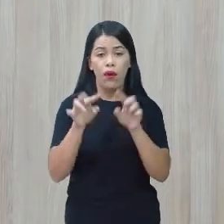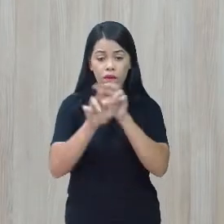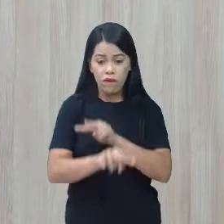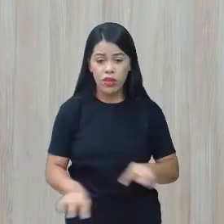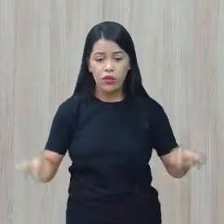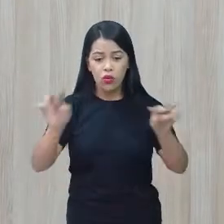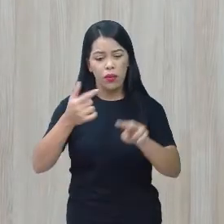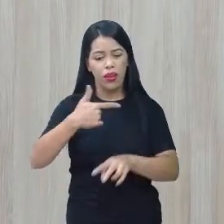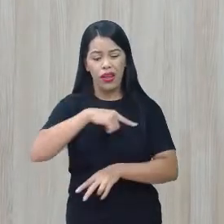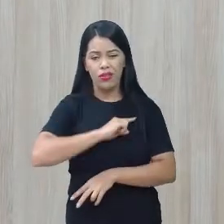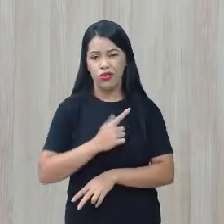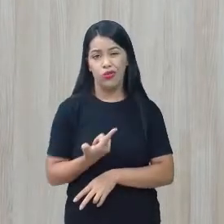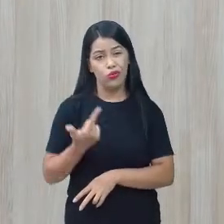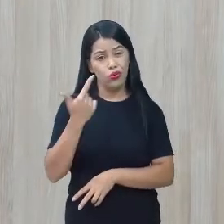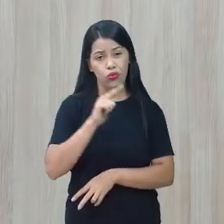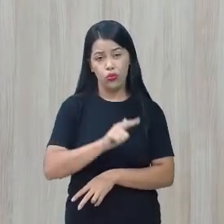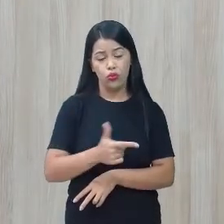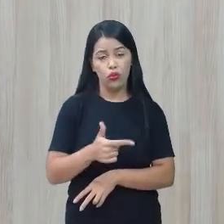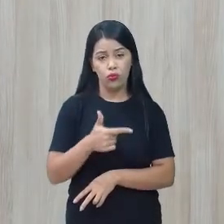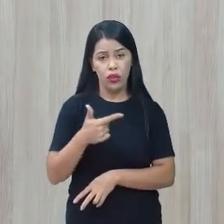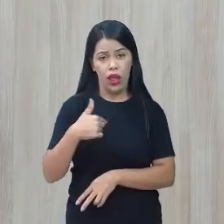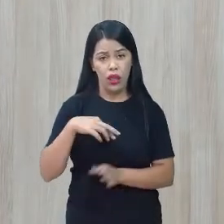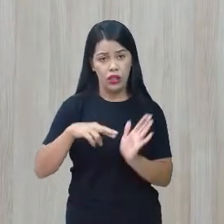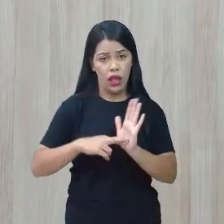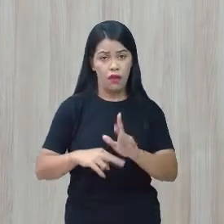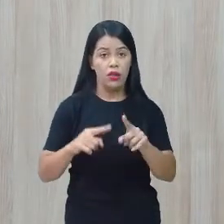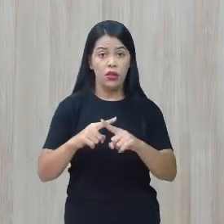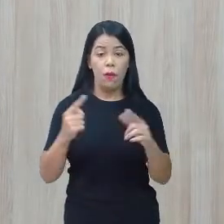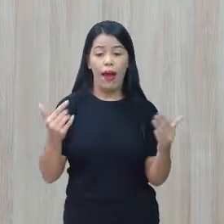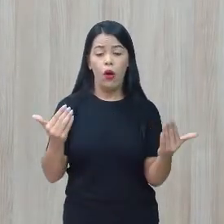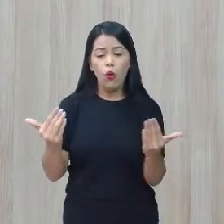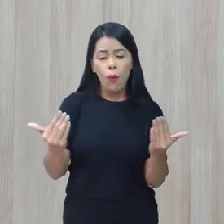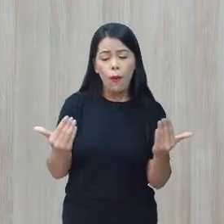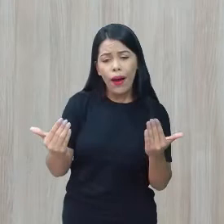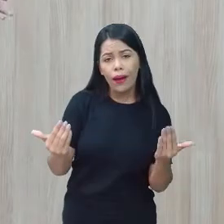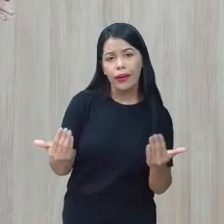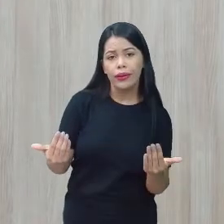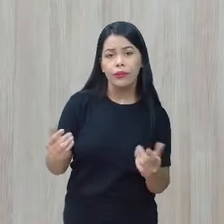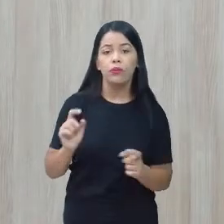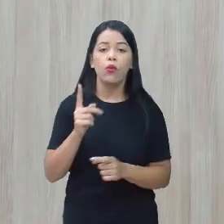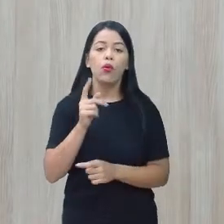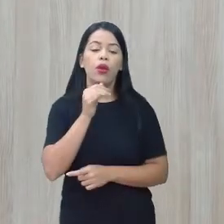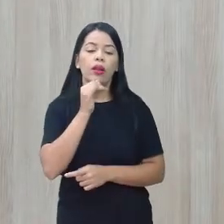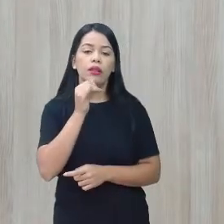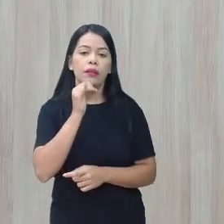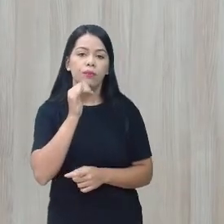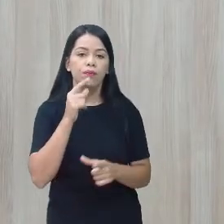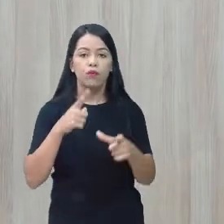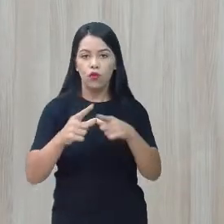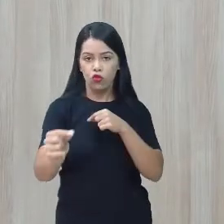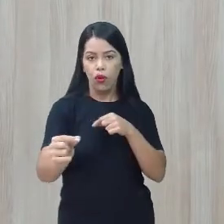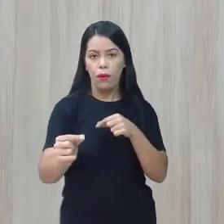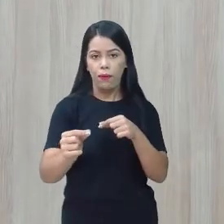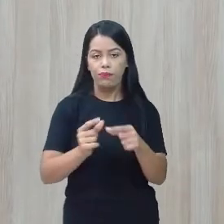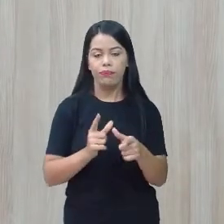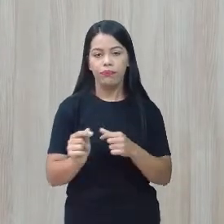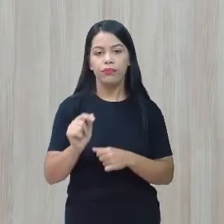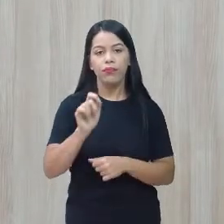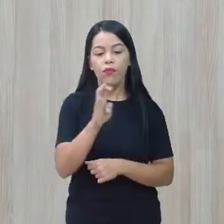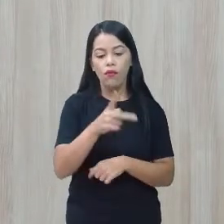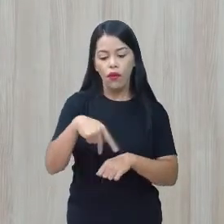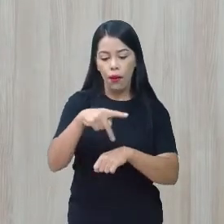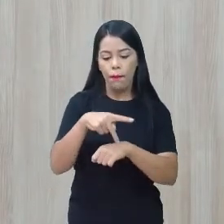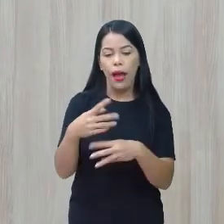essa referência, não é verdade? Mas, a título de comparação, por exemplo, o Japão é um país bem pequenininho. Então, a gente